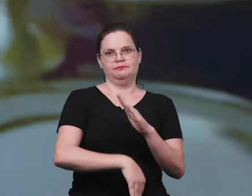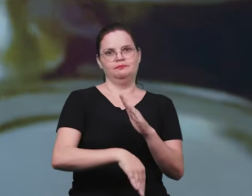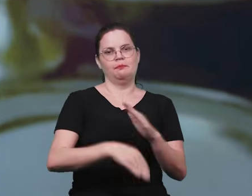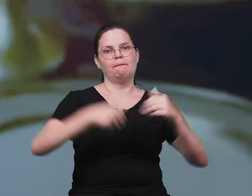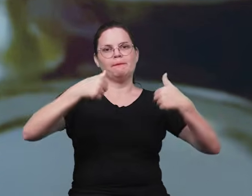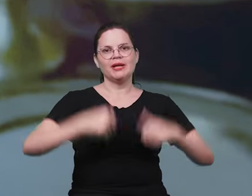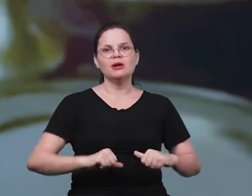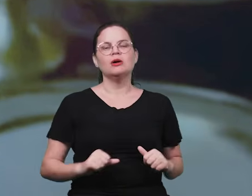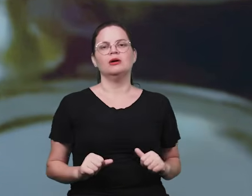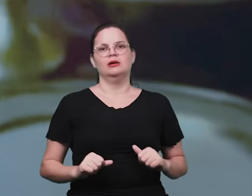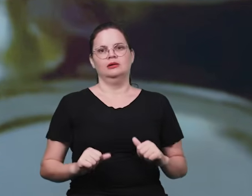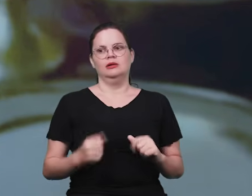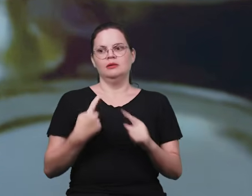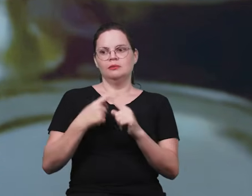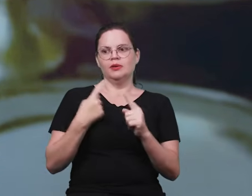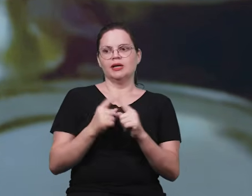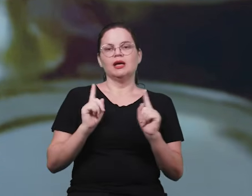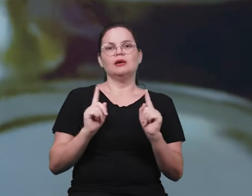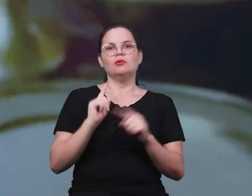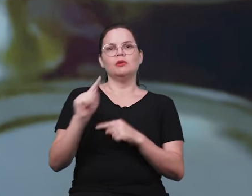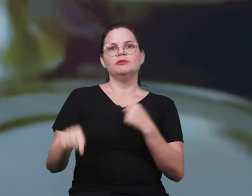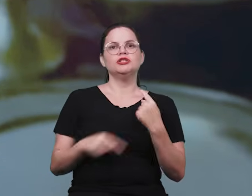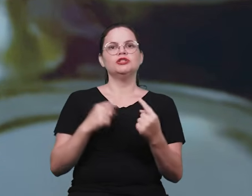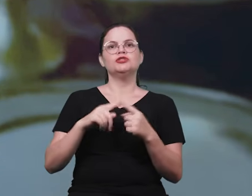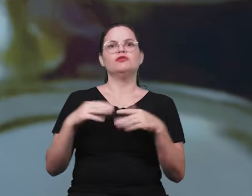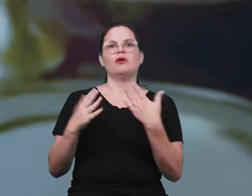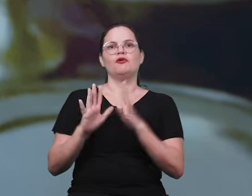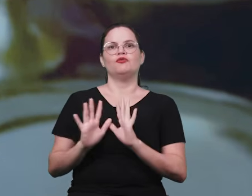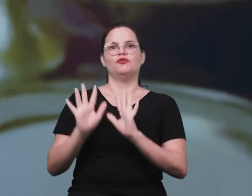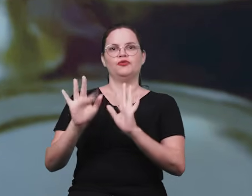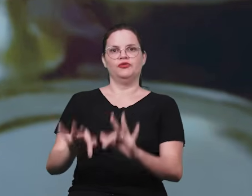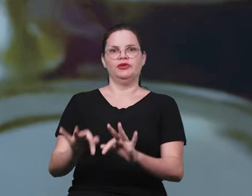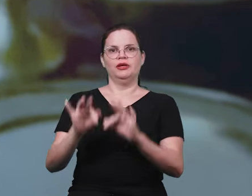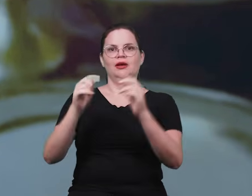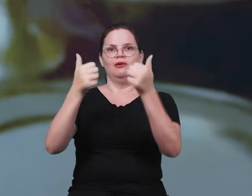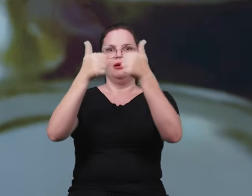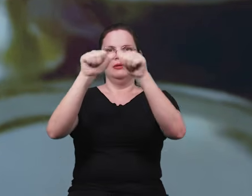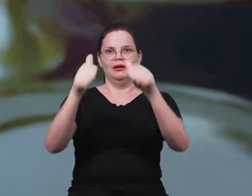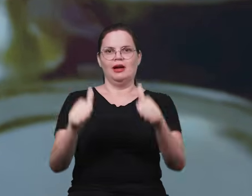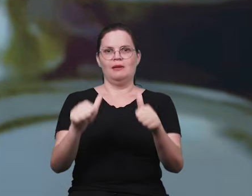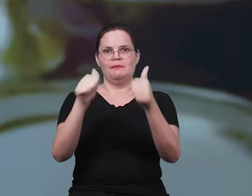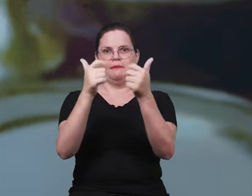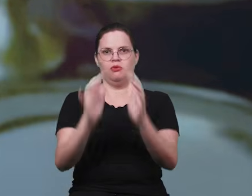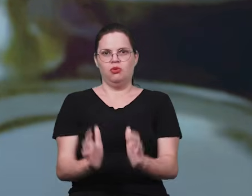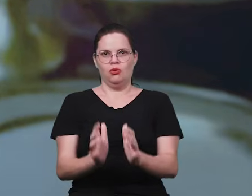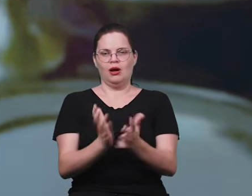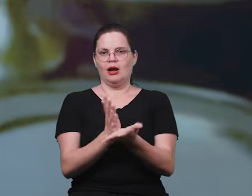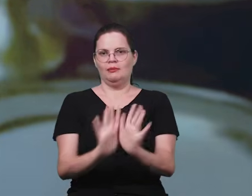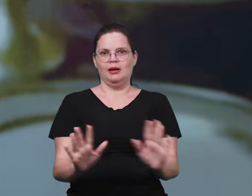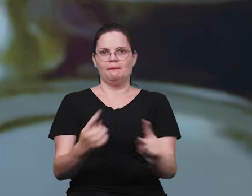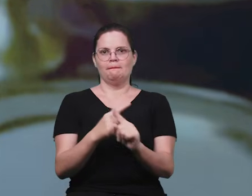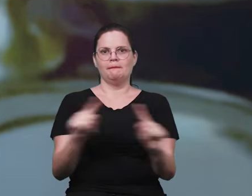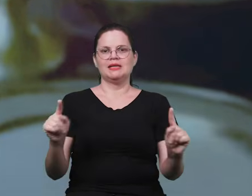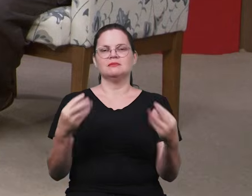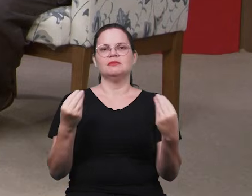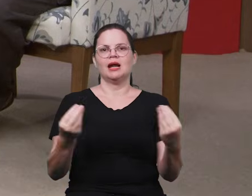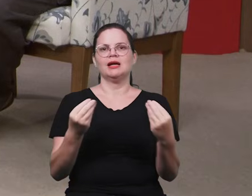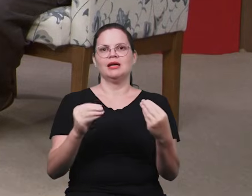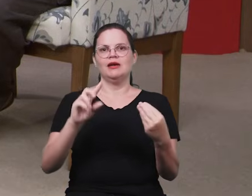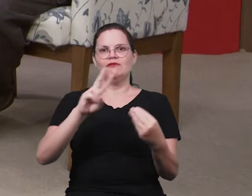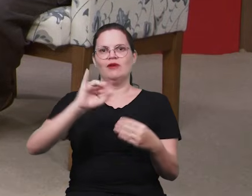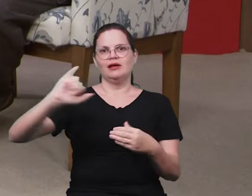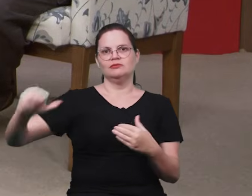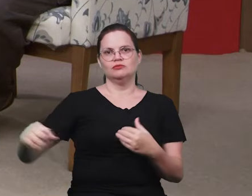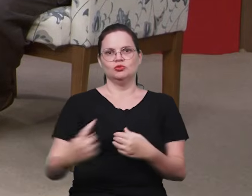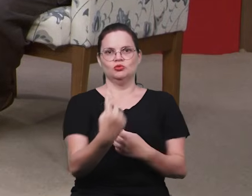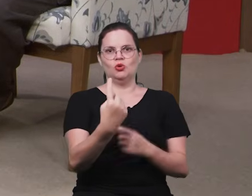fim, para que se levante um governo perfeito. Exatamente. Vamos dizer